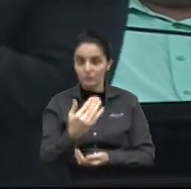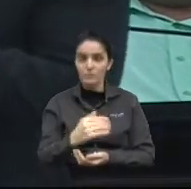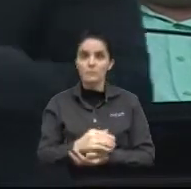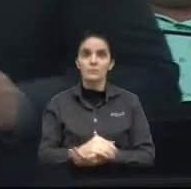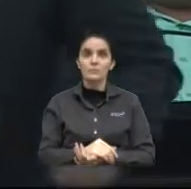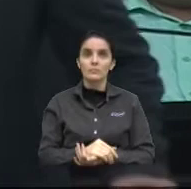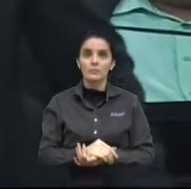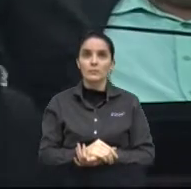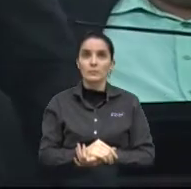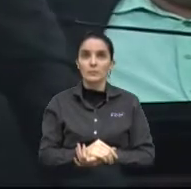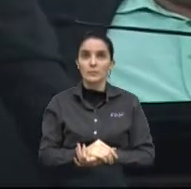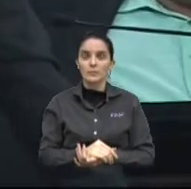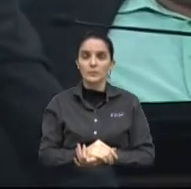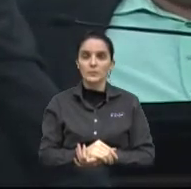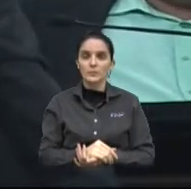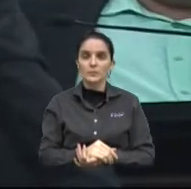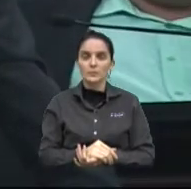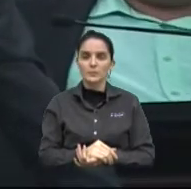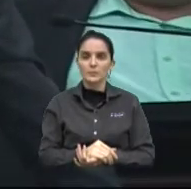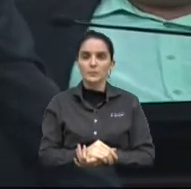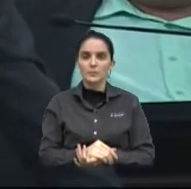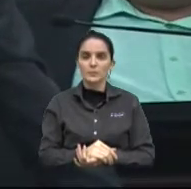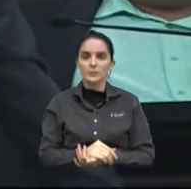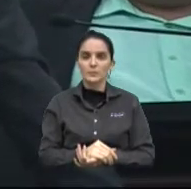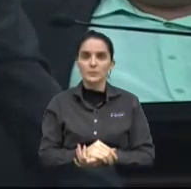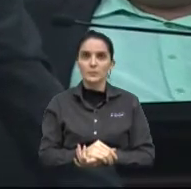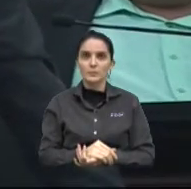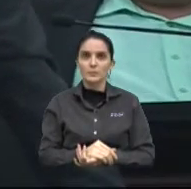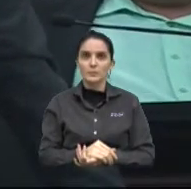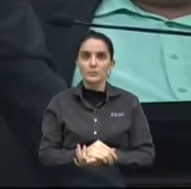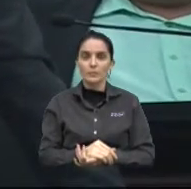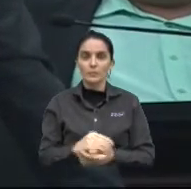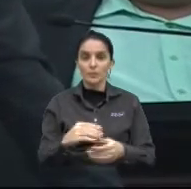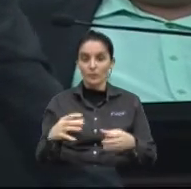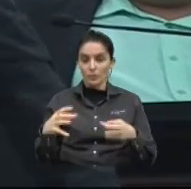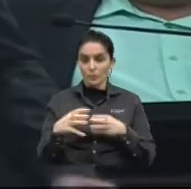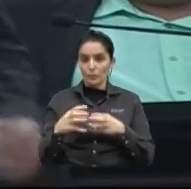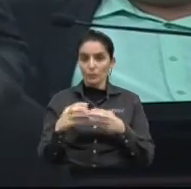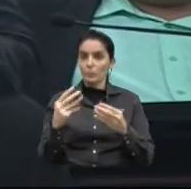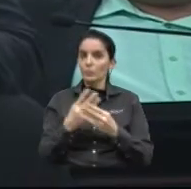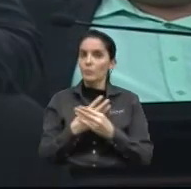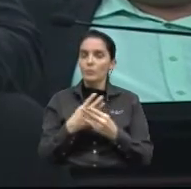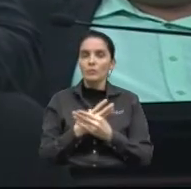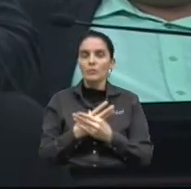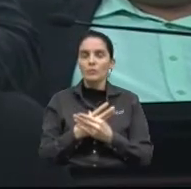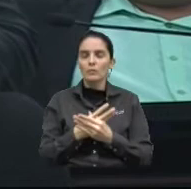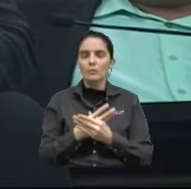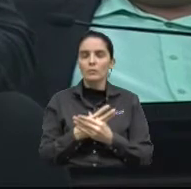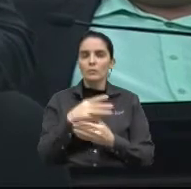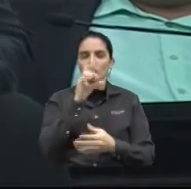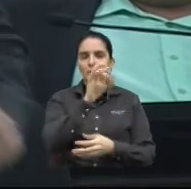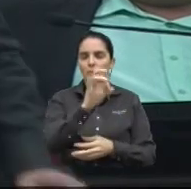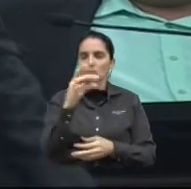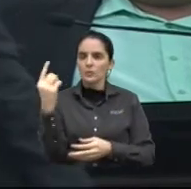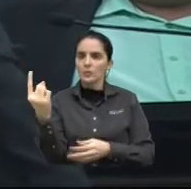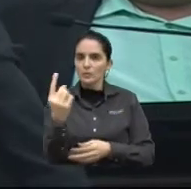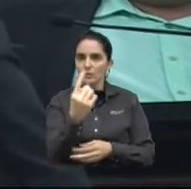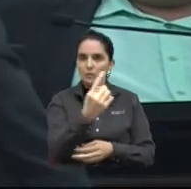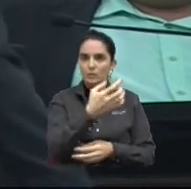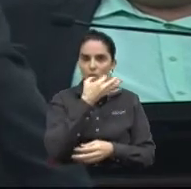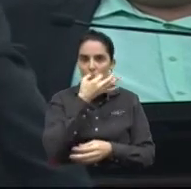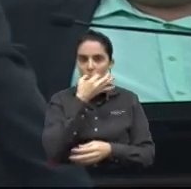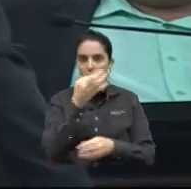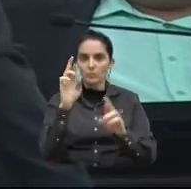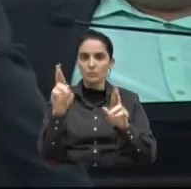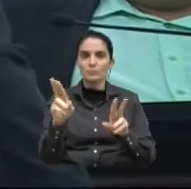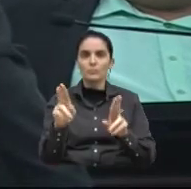o que é absolutamente normal do parlamento absolutamente normal do estado democrático de direito